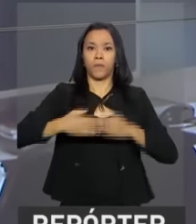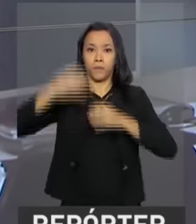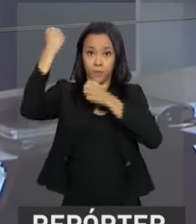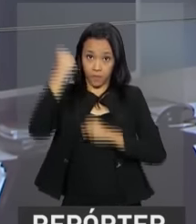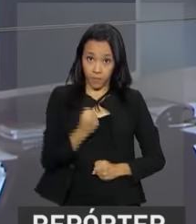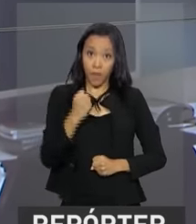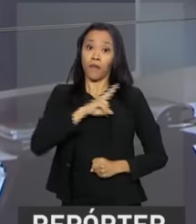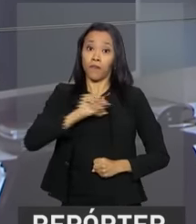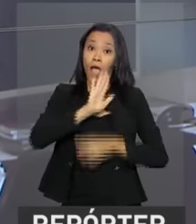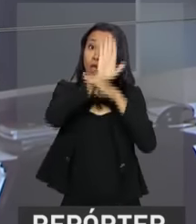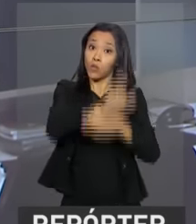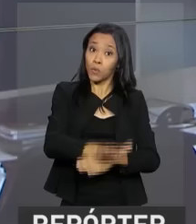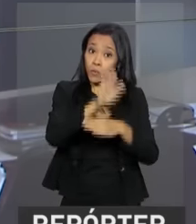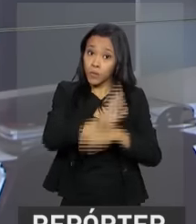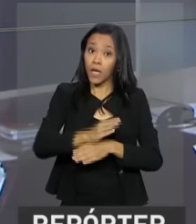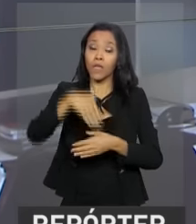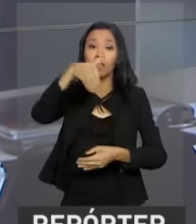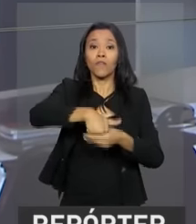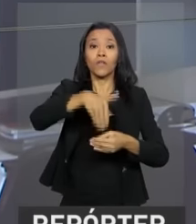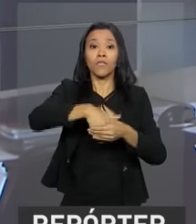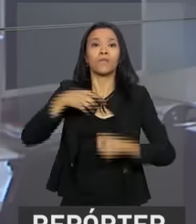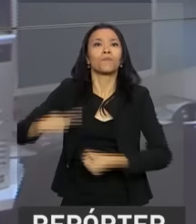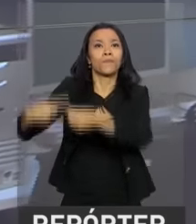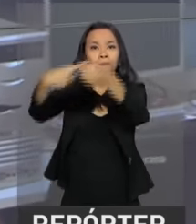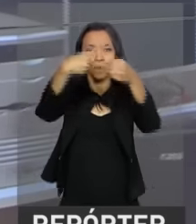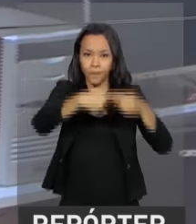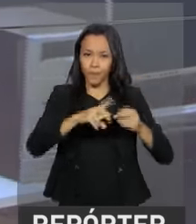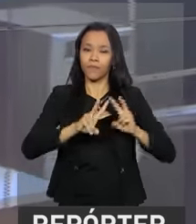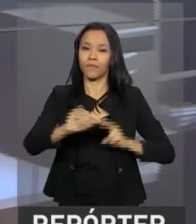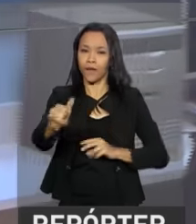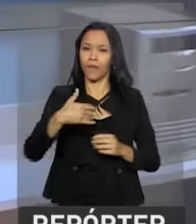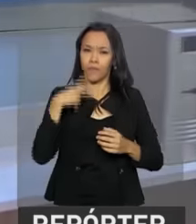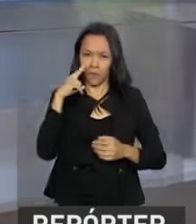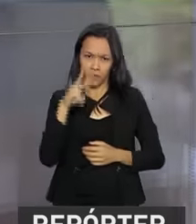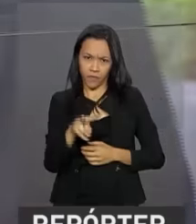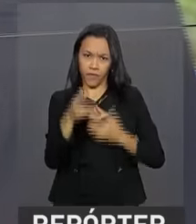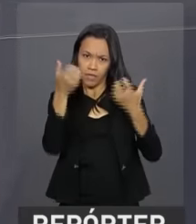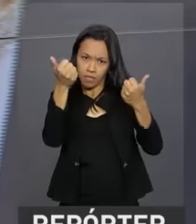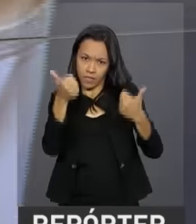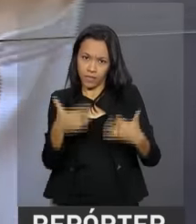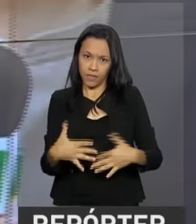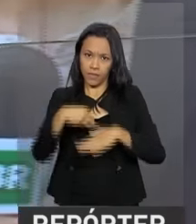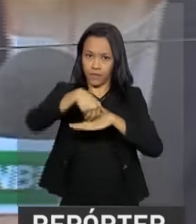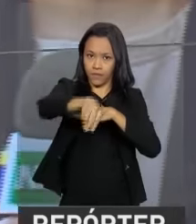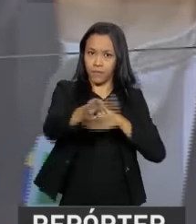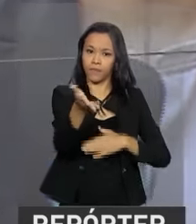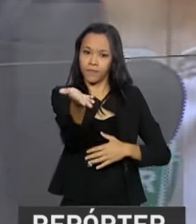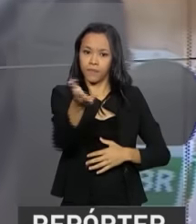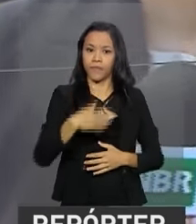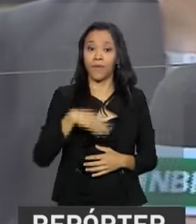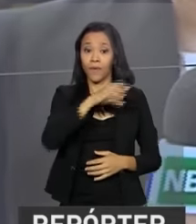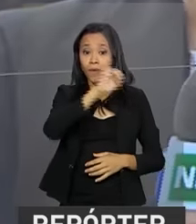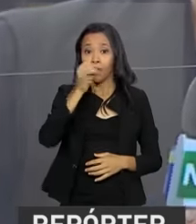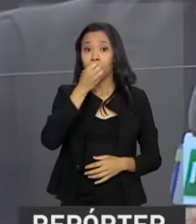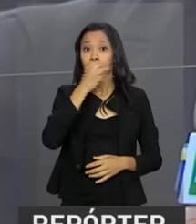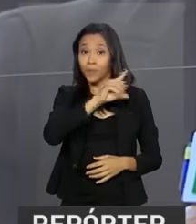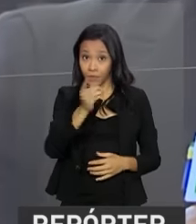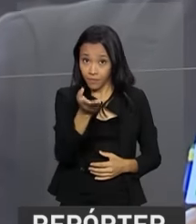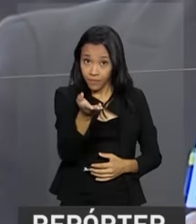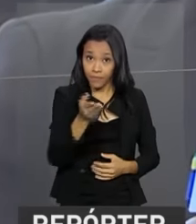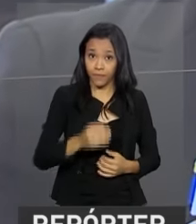das eleições municipais. Vamos ao vivo falar com a repórter Mara Knupp, que traz as informações para a gente. Oi, Mara, bom dia para